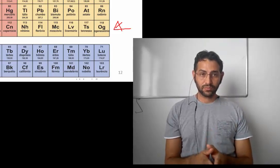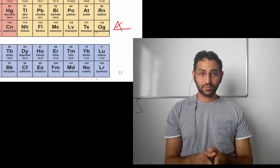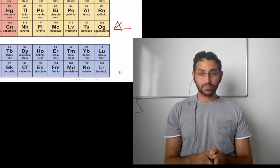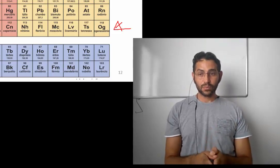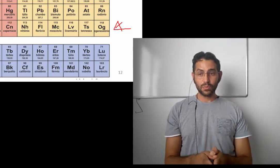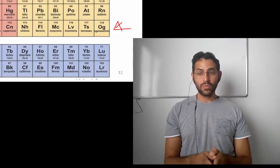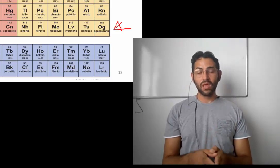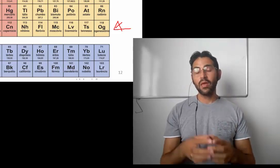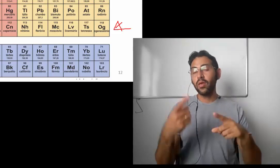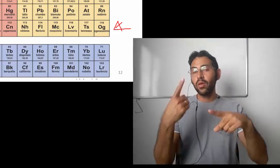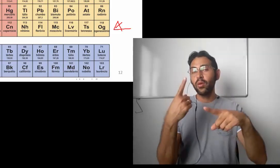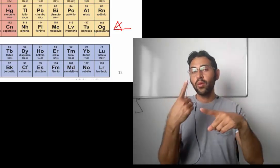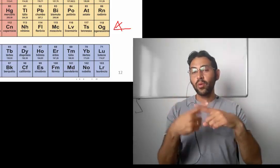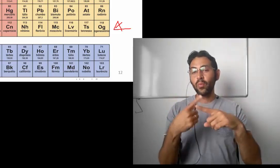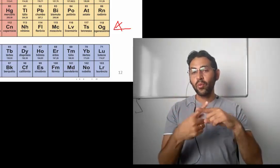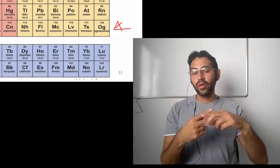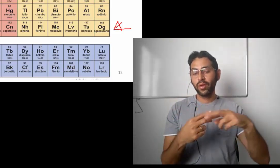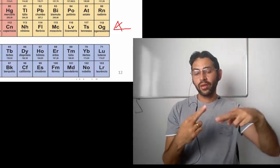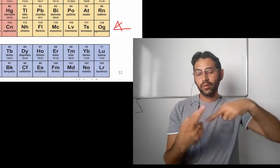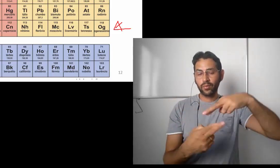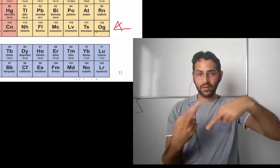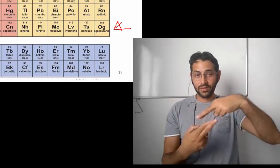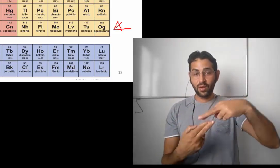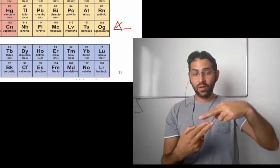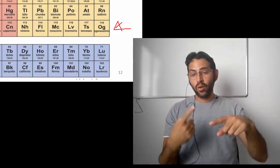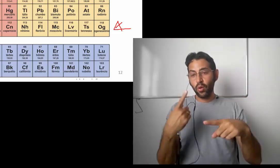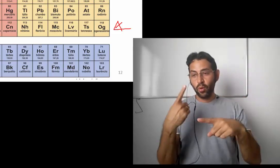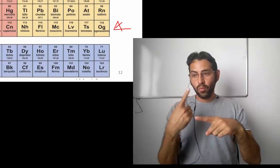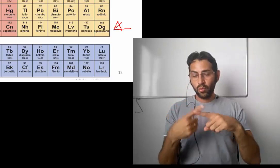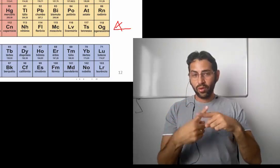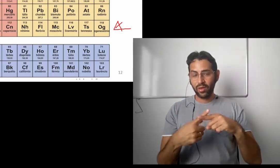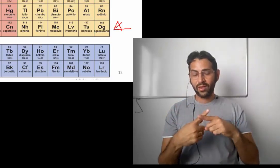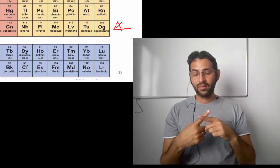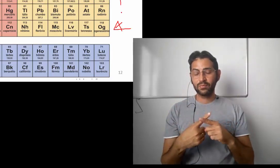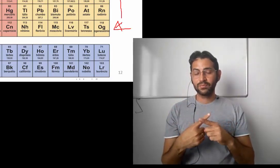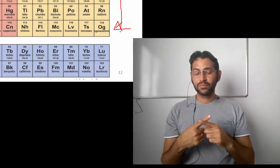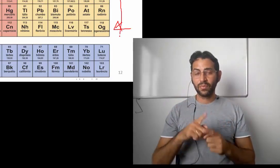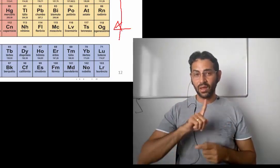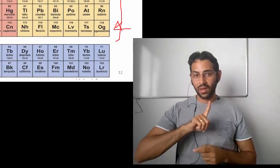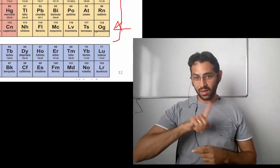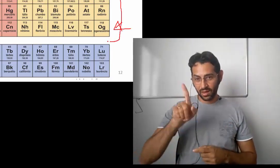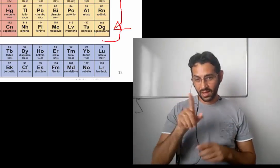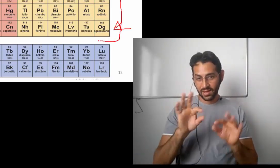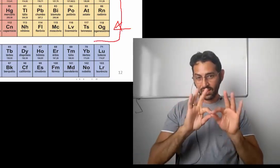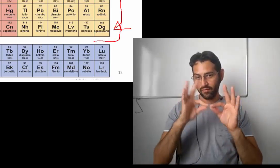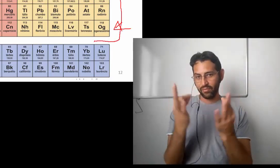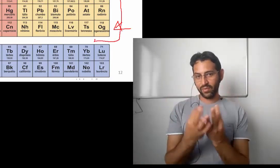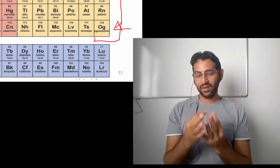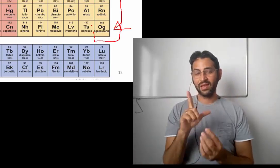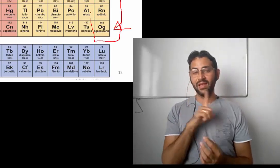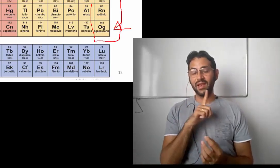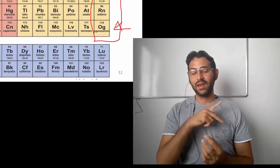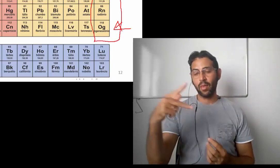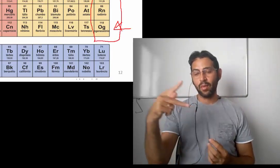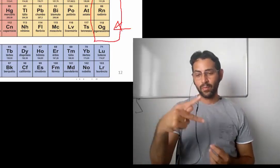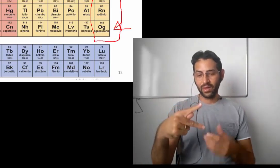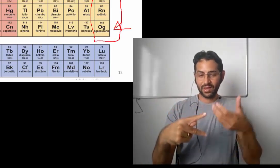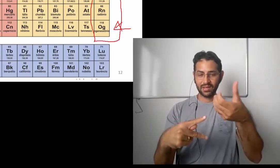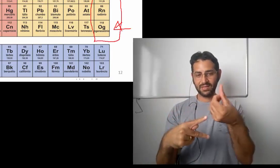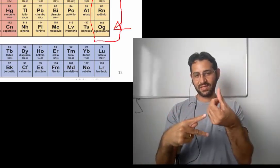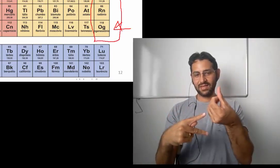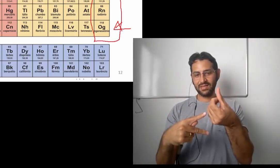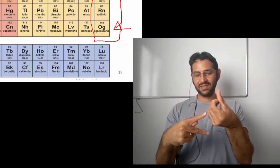estáveis. Estáveis até mesmo por conta dessa camada, ou melhor, desse subnível completamente preenchido,